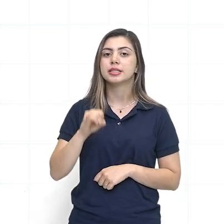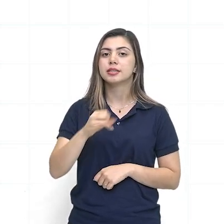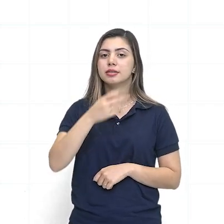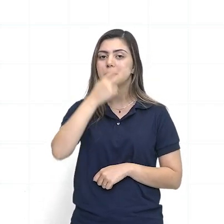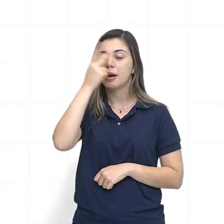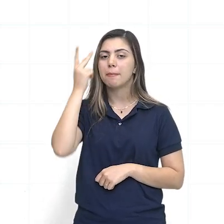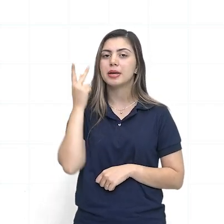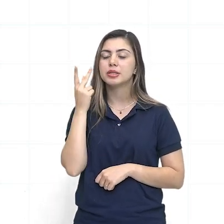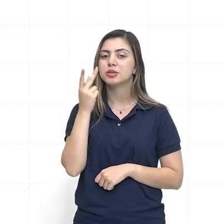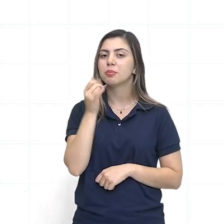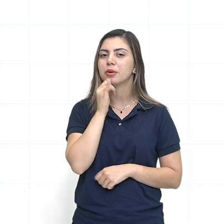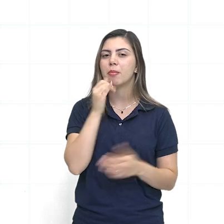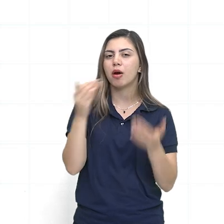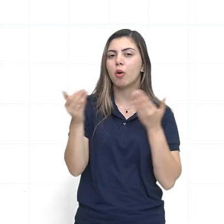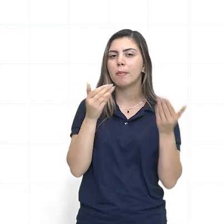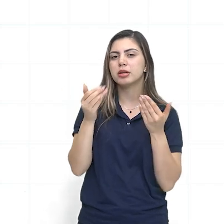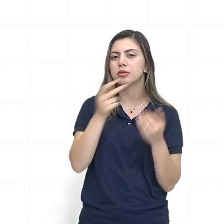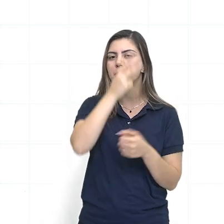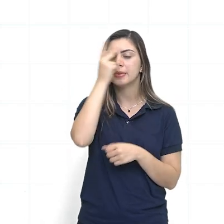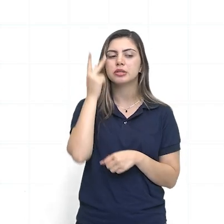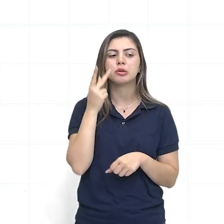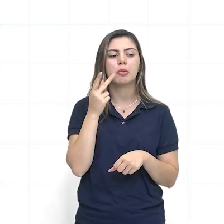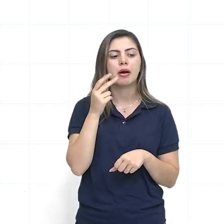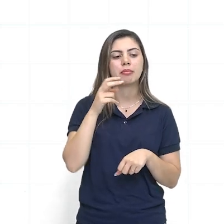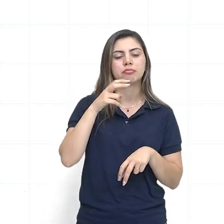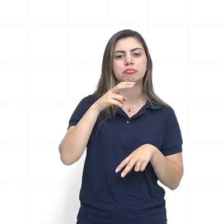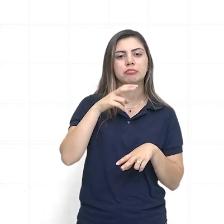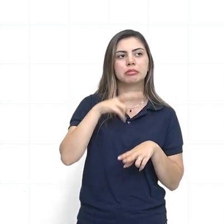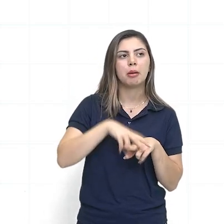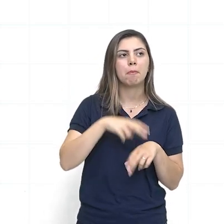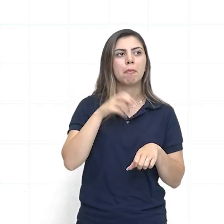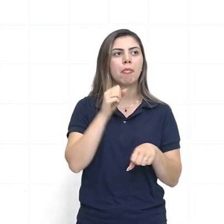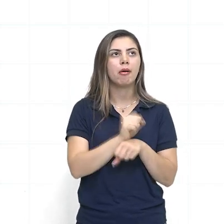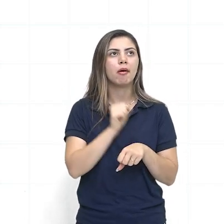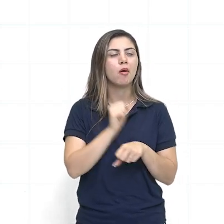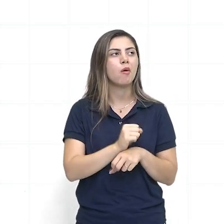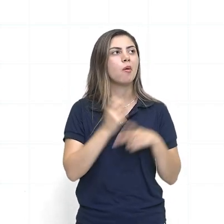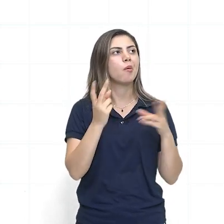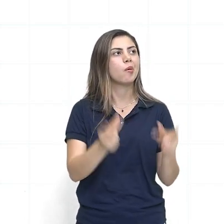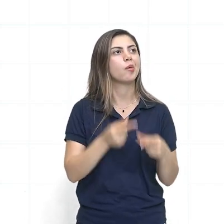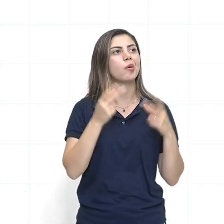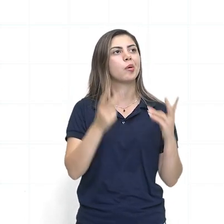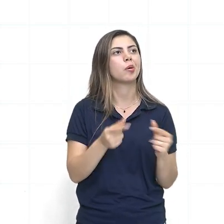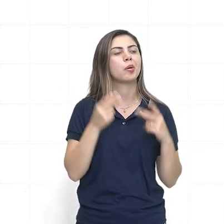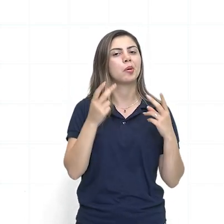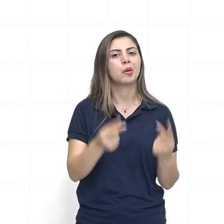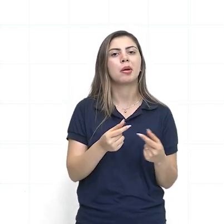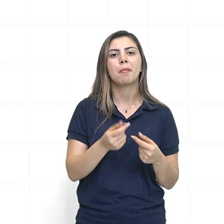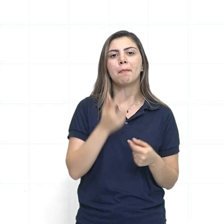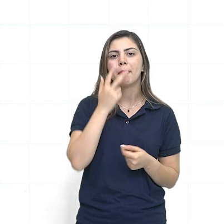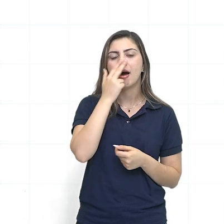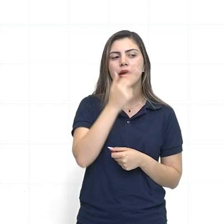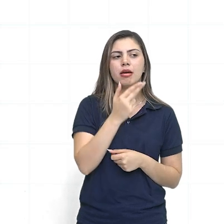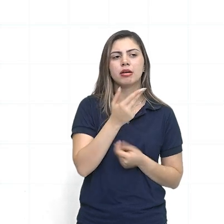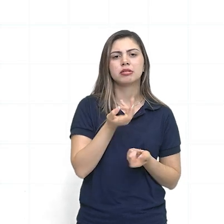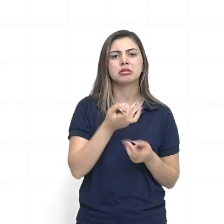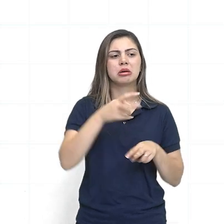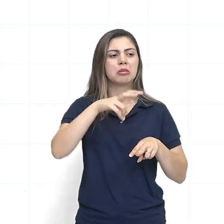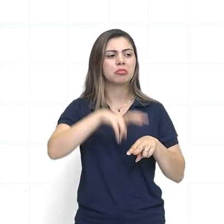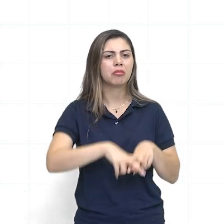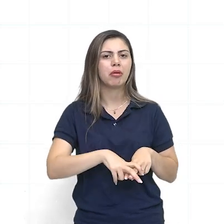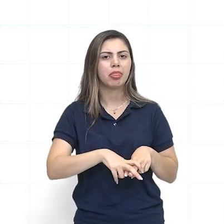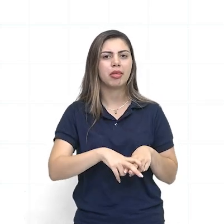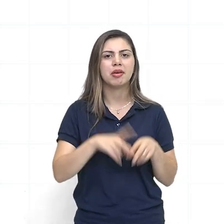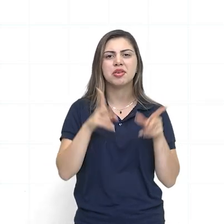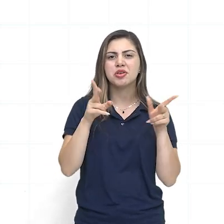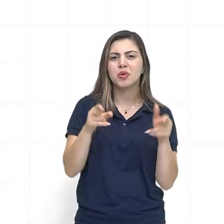pessoa fica muito tempo só no lugar, dá a ideia de que ele está ali parado, sem movimento, então ele está plantado ali,